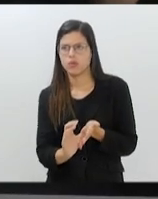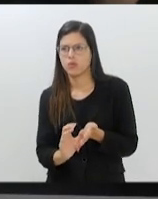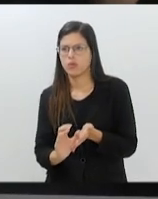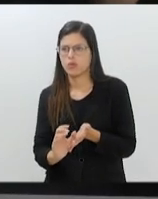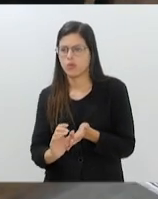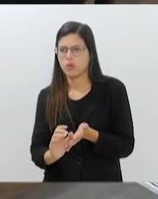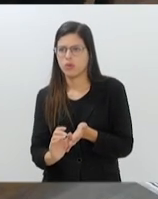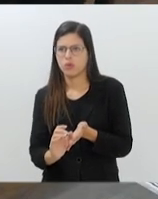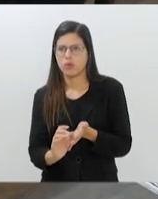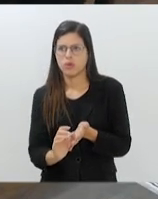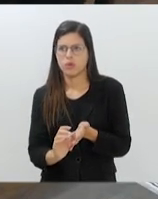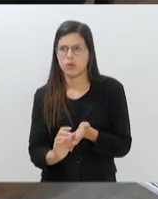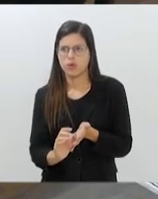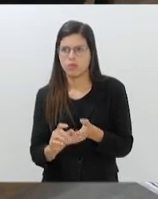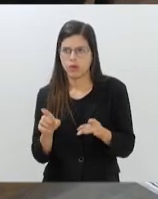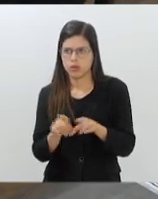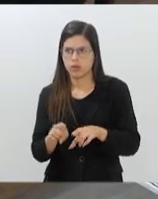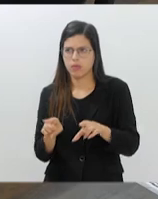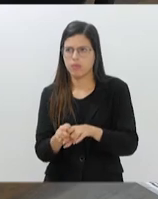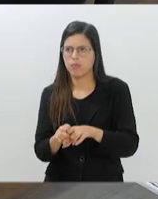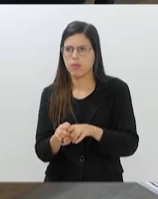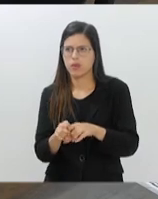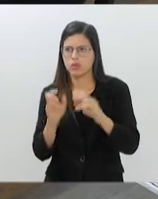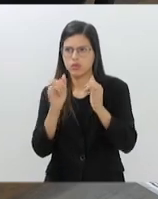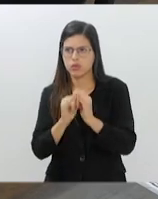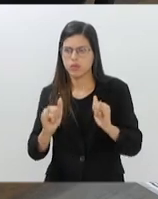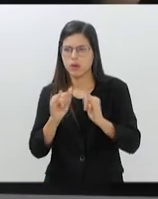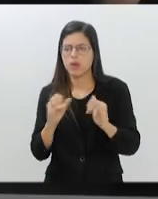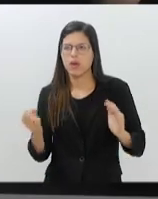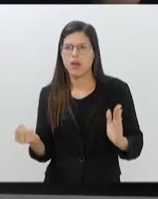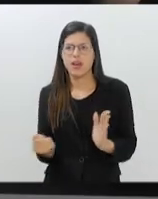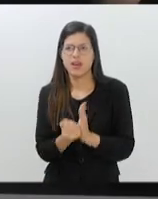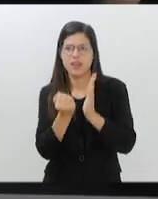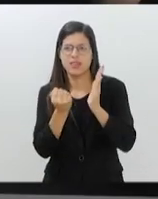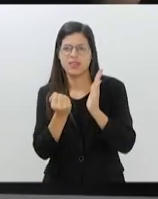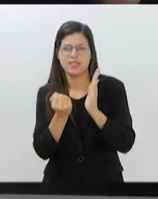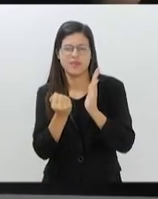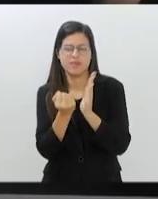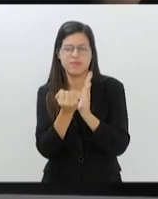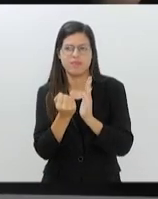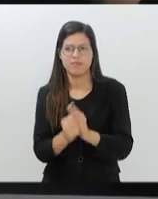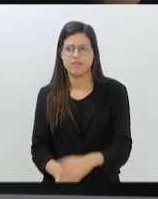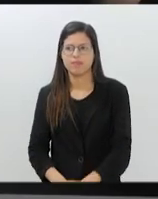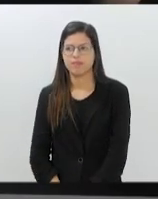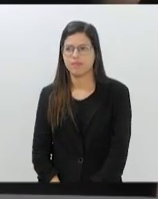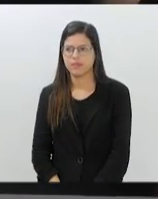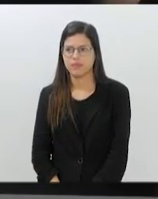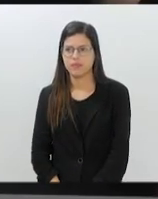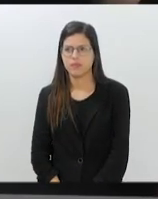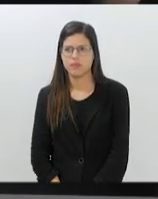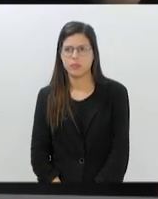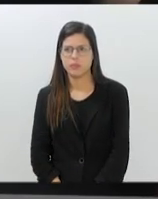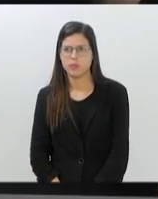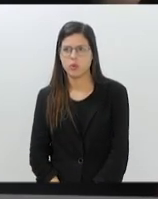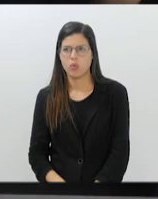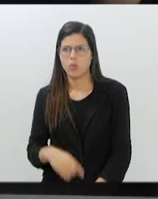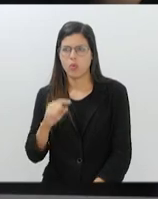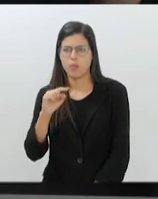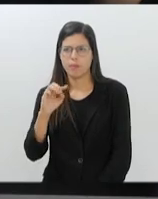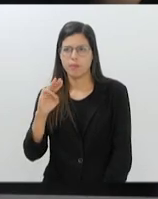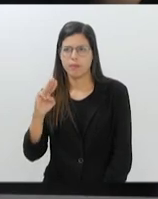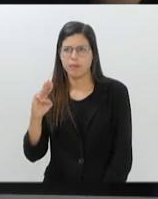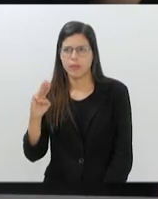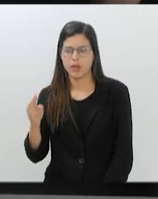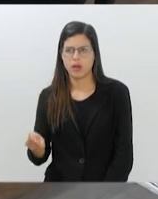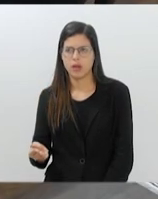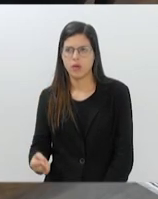para engrandecer a marca também também Lógico sempre de sempre da Prom 400 1 milhão Para quê